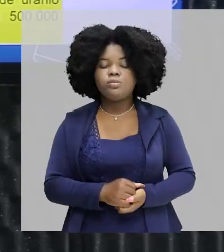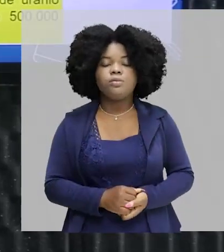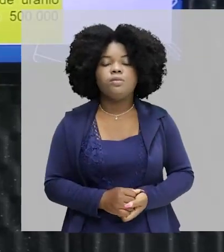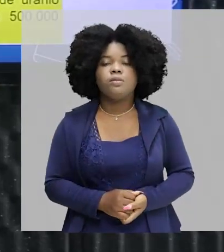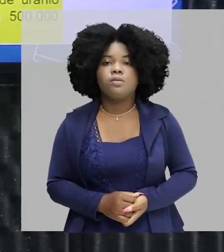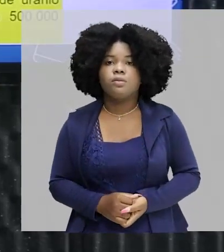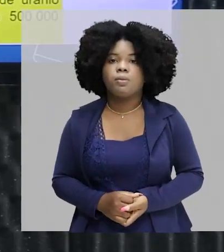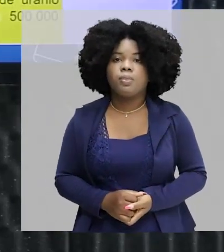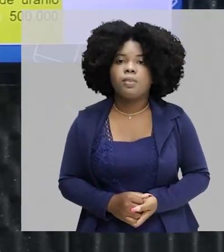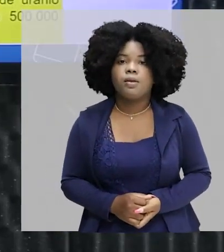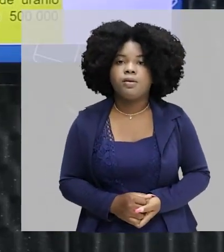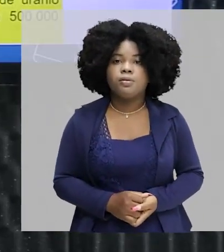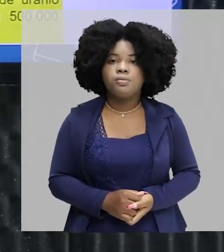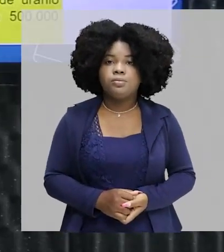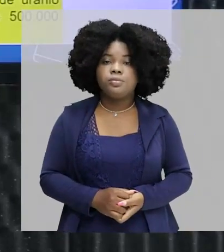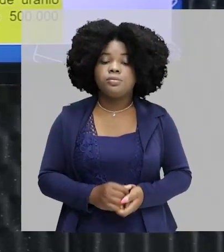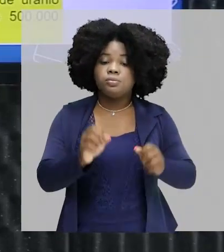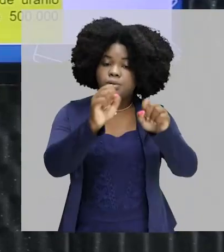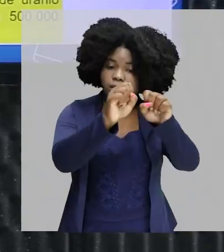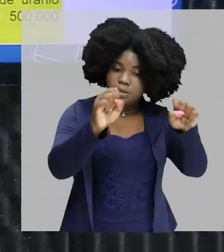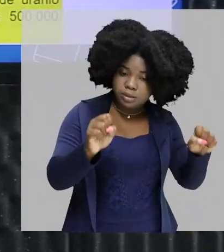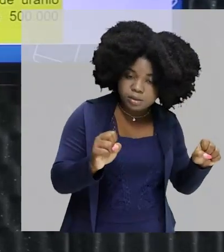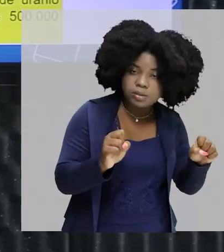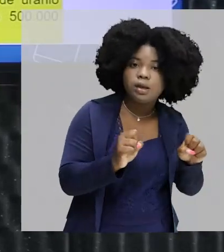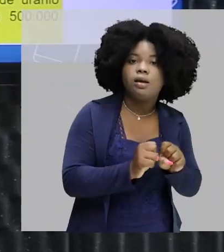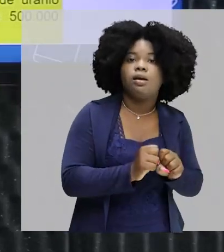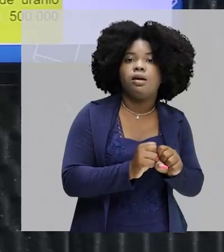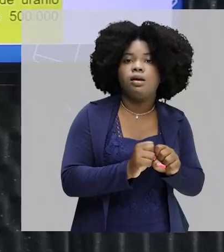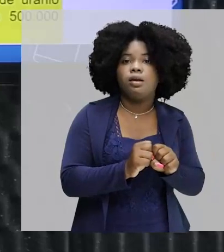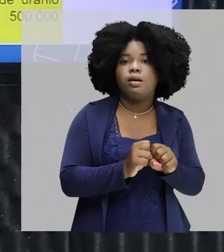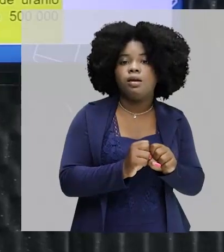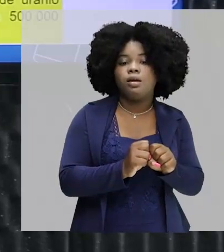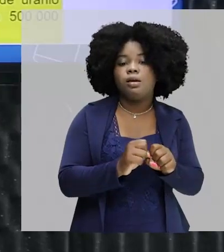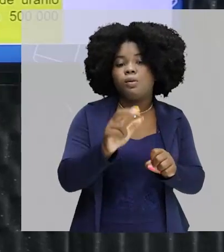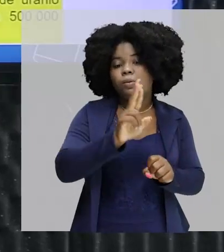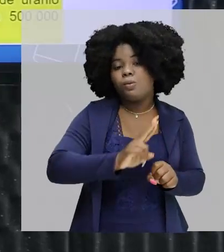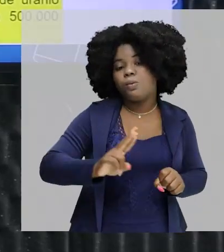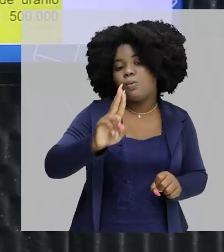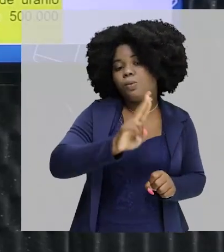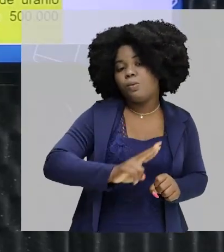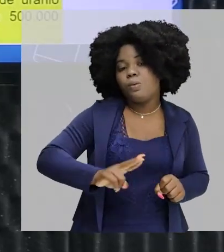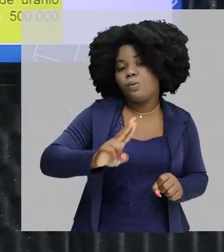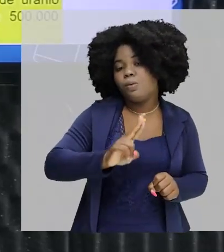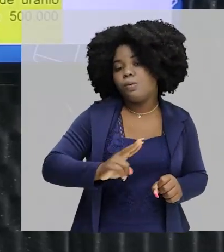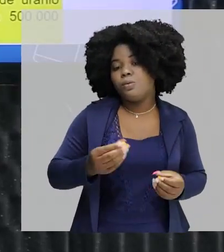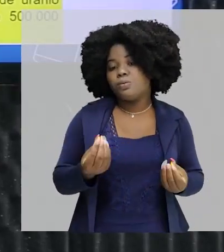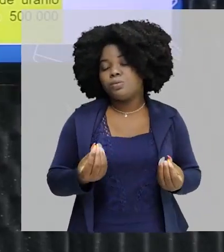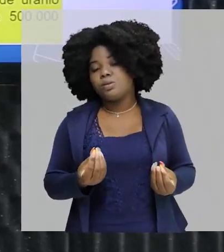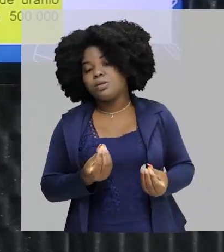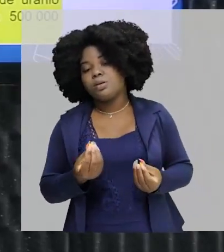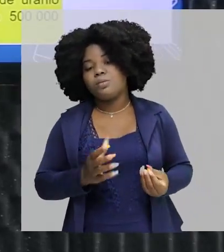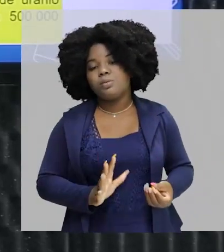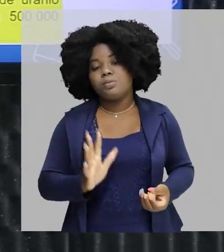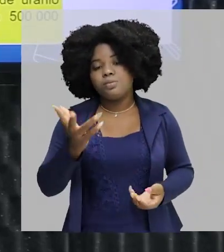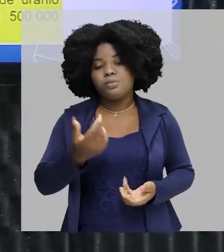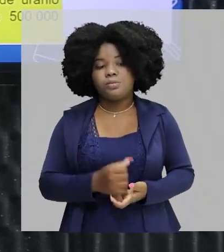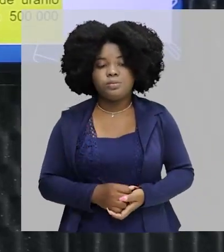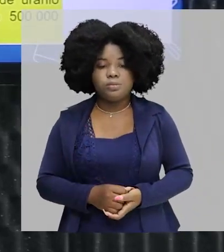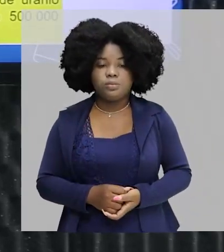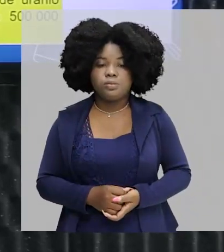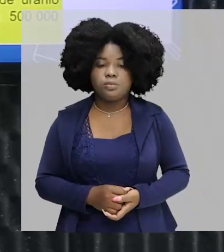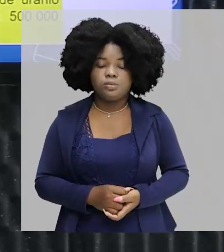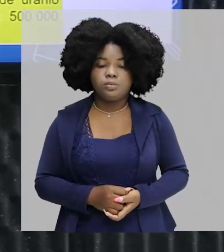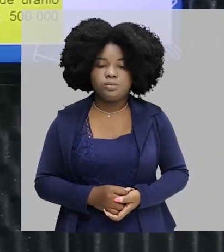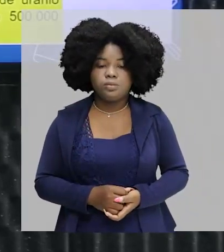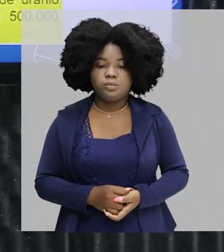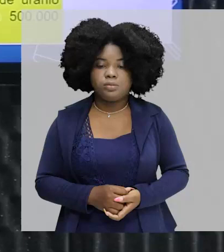Bom, para esse sistema, né, a utilização dos reatores nucleares, claro, como